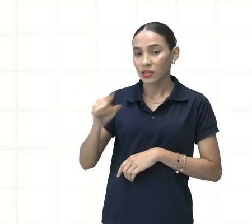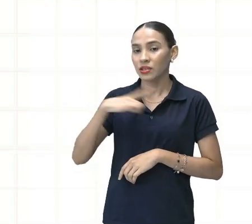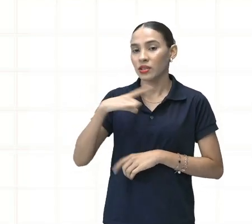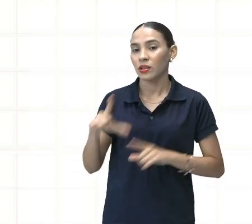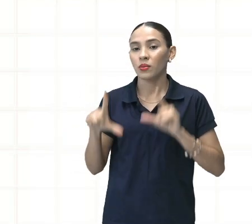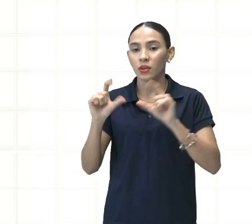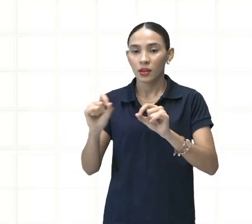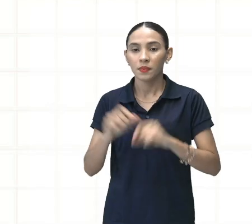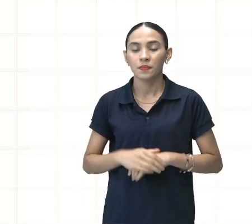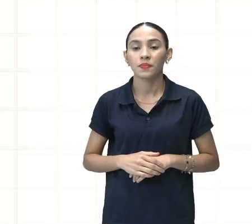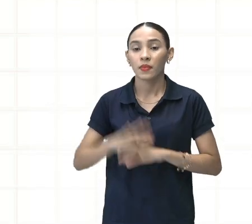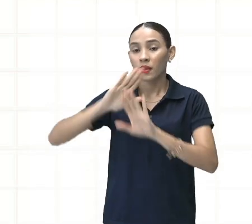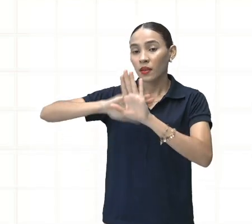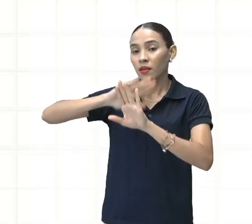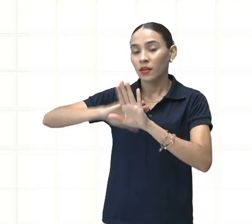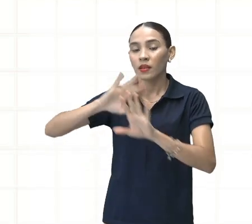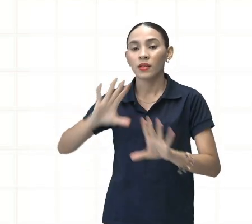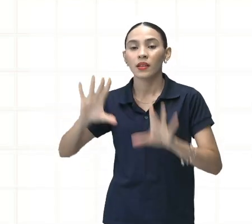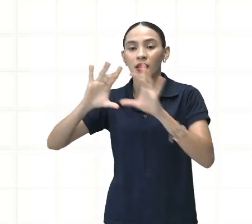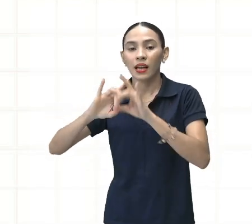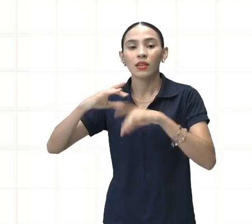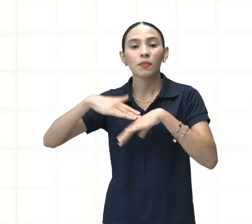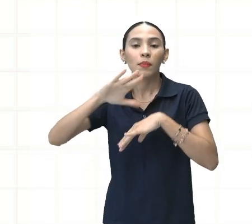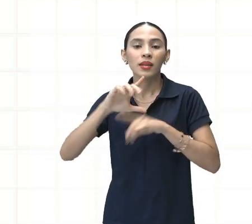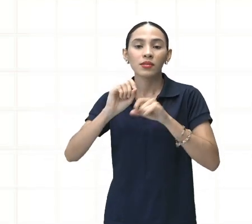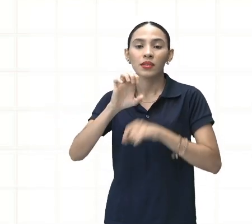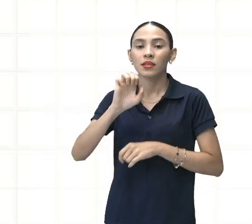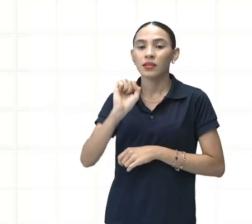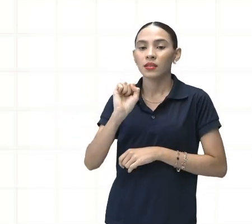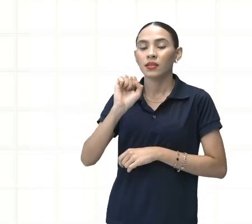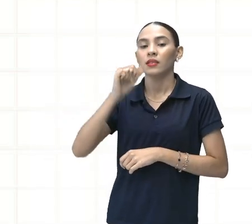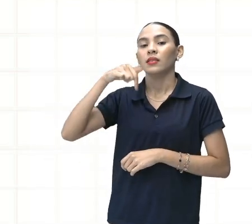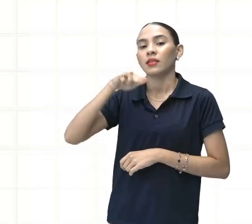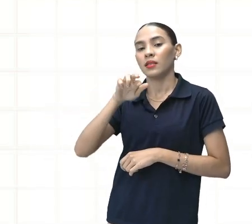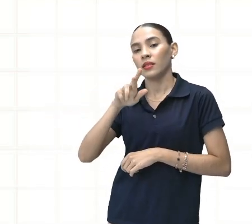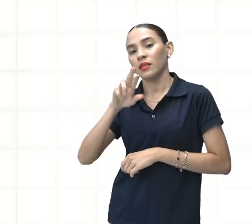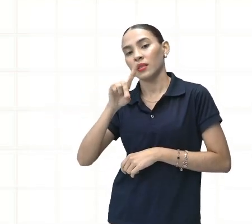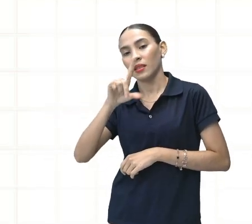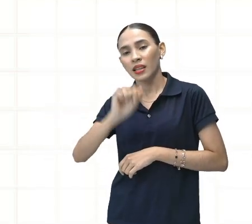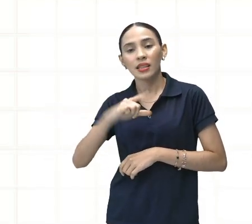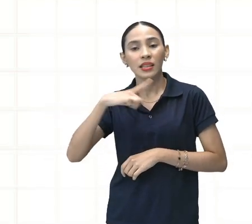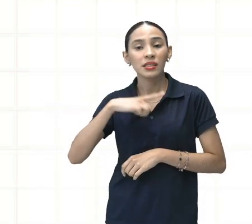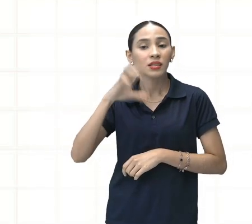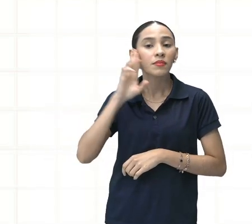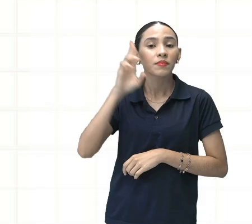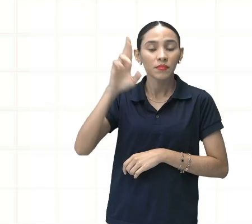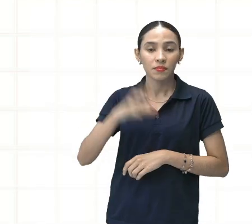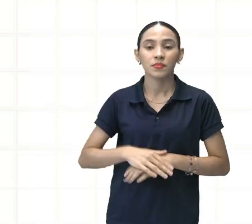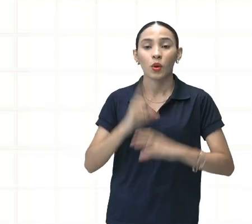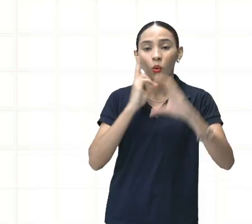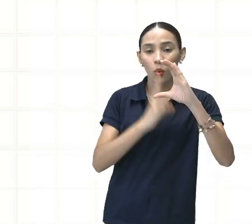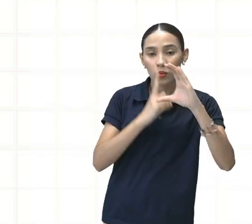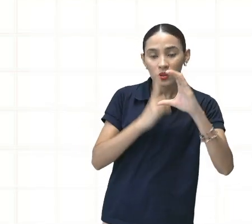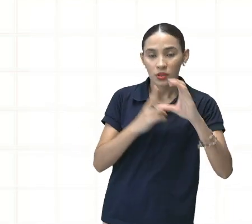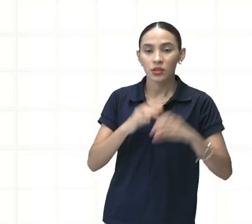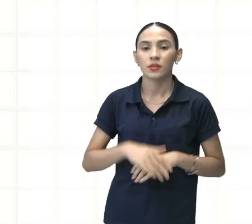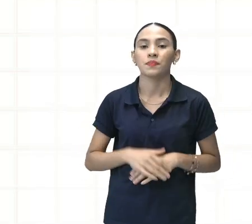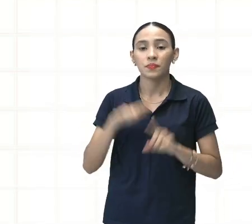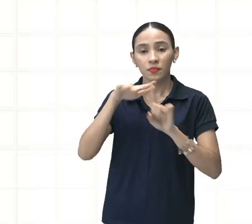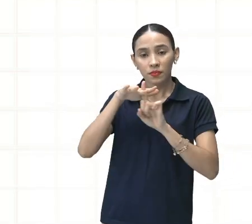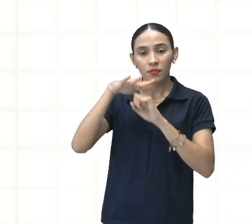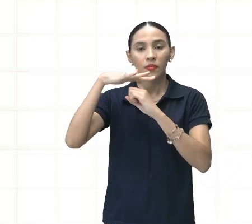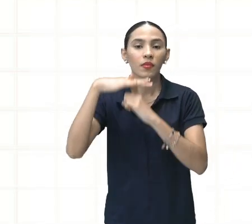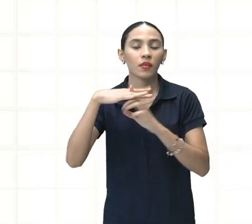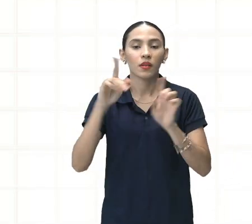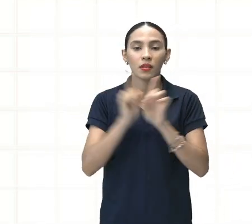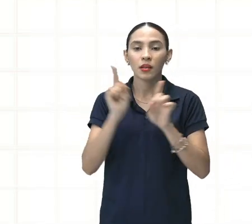ali ideologia ligada mais às esquerdas, e tinham como principal representante os comunistas, os socialistas,